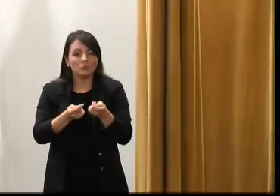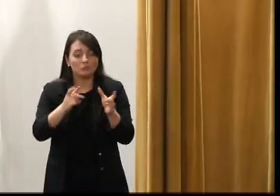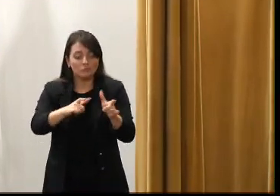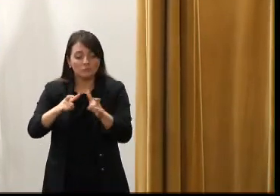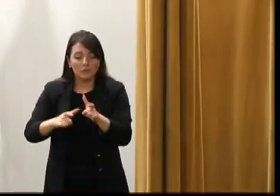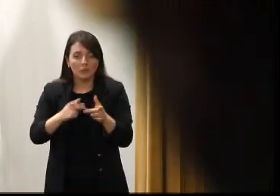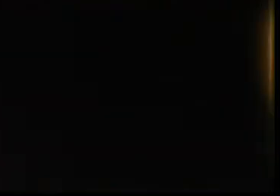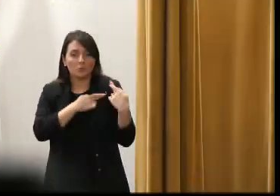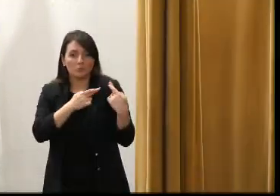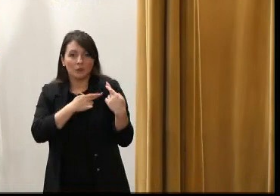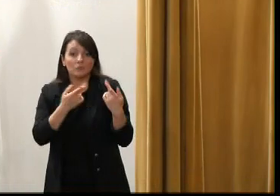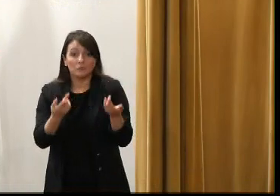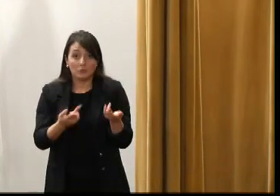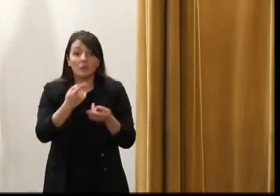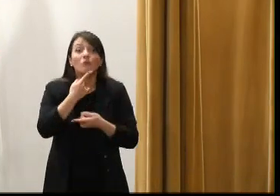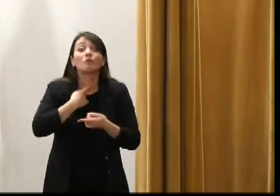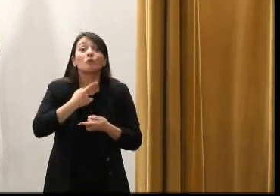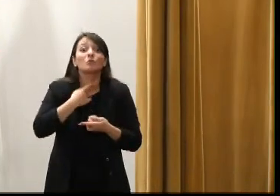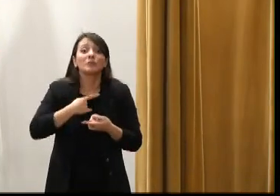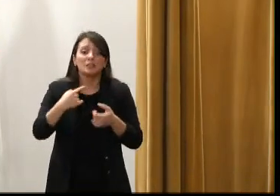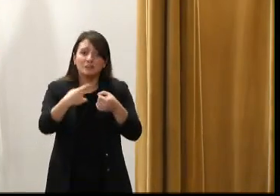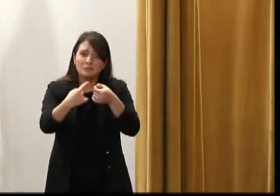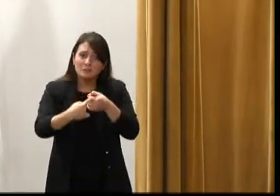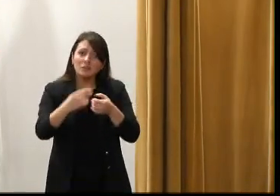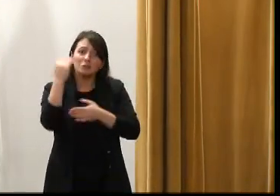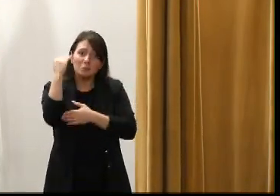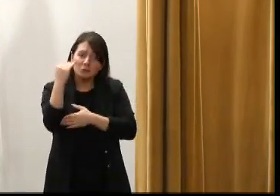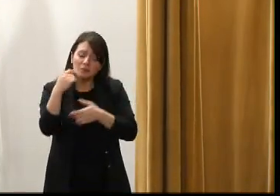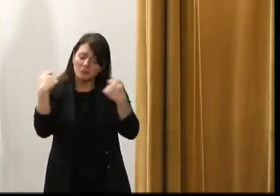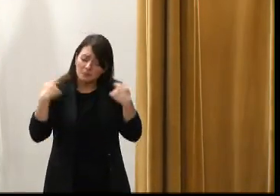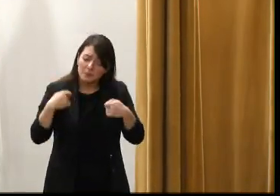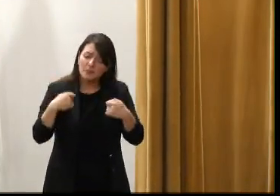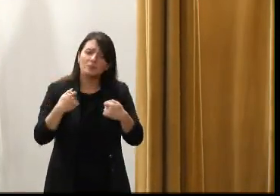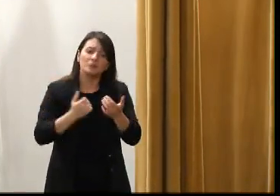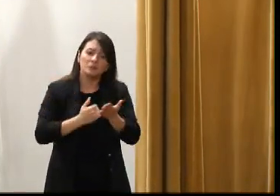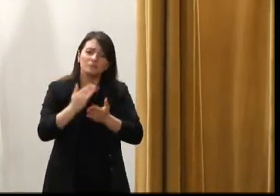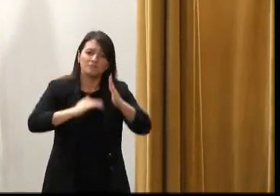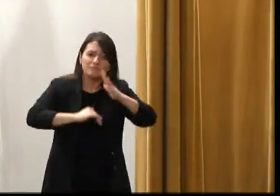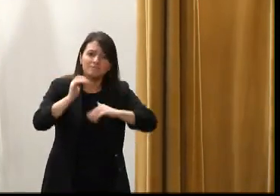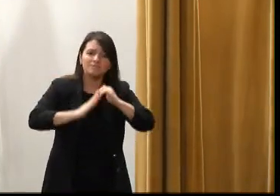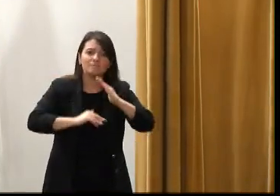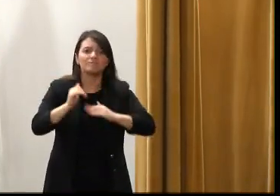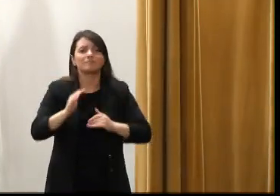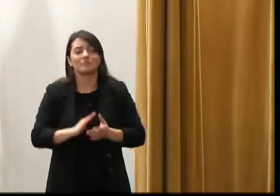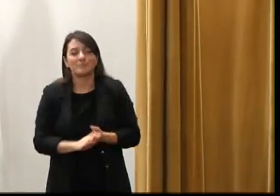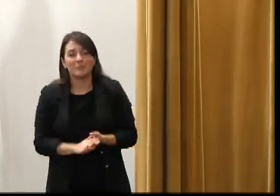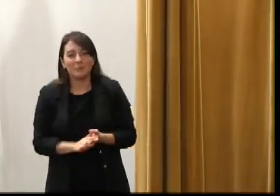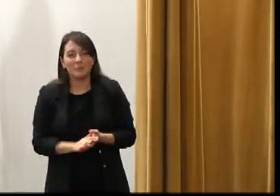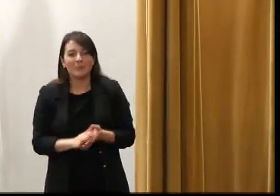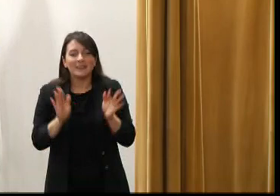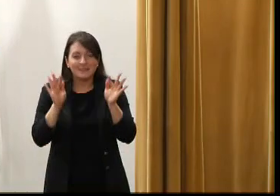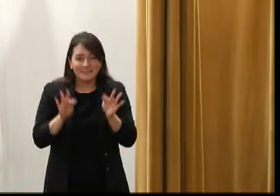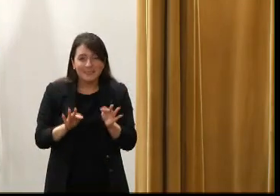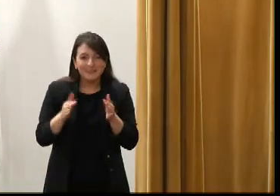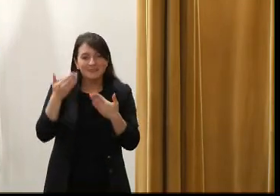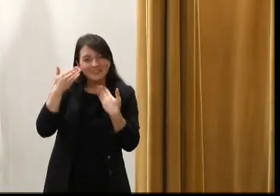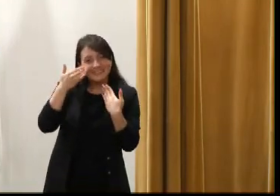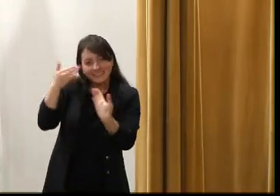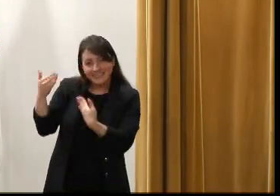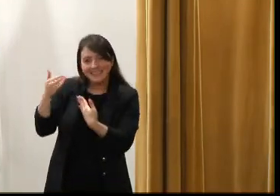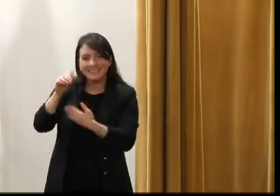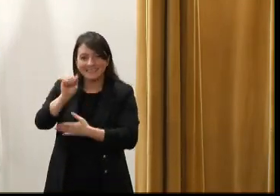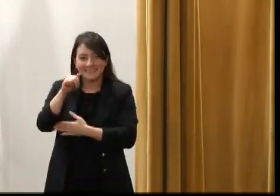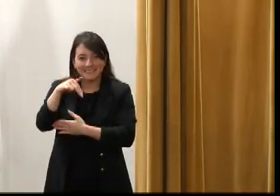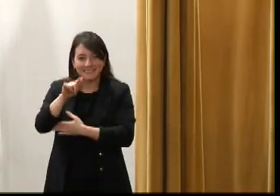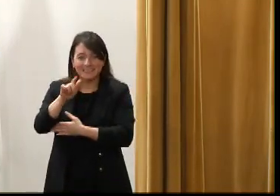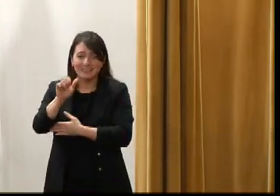cidade de Porto Alegre, e isso precisa ser concretizado. Então, encerro por aqui. Ângela, com muita gratidão,